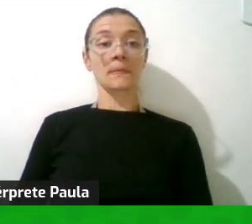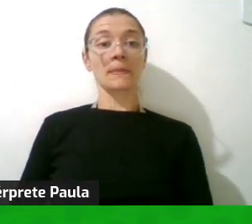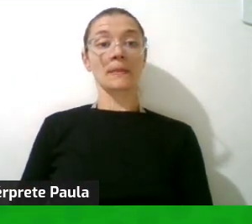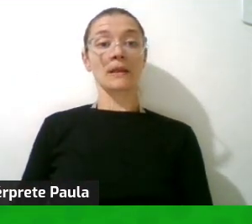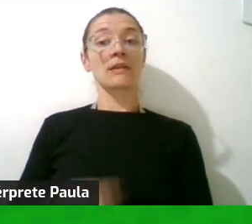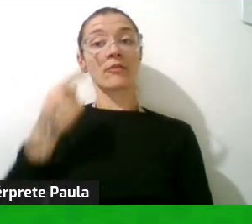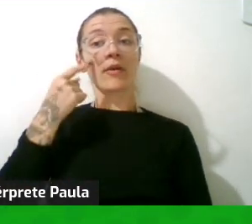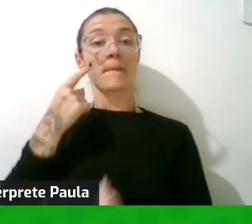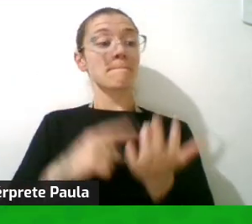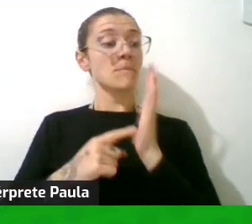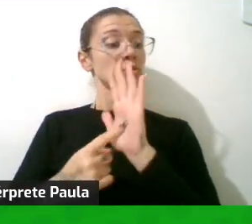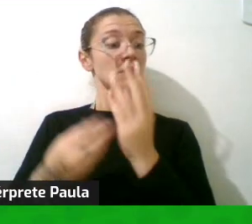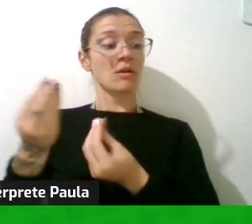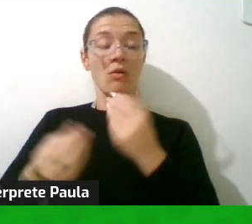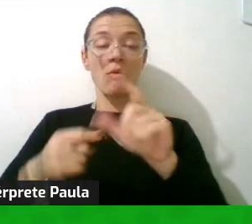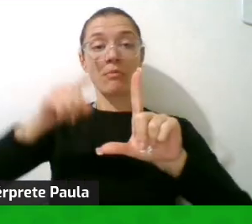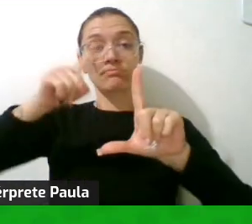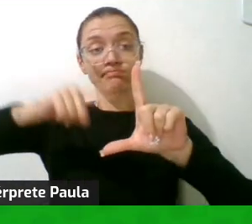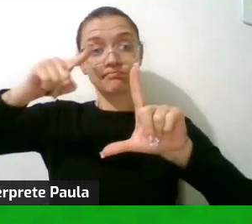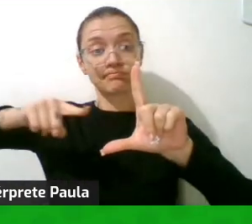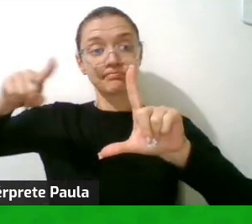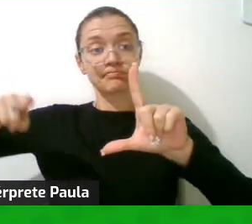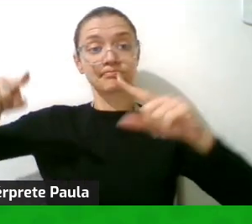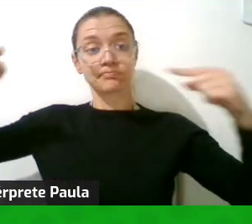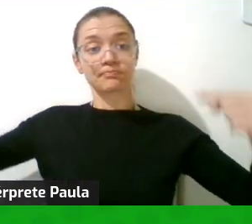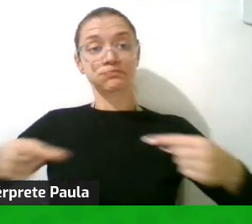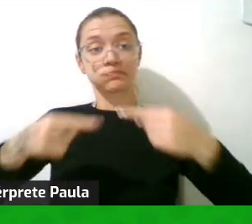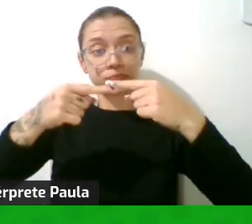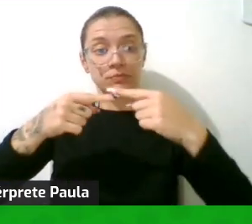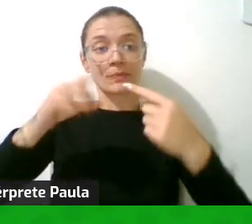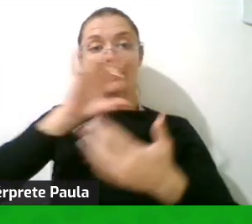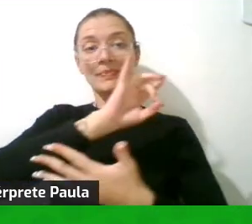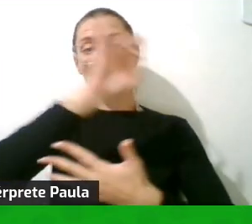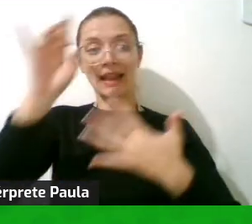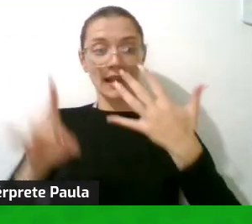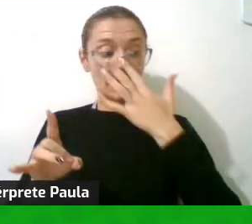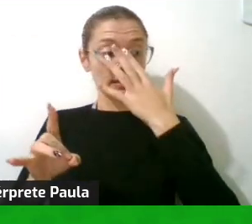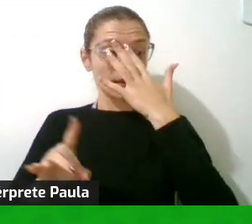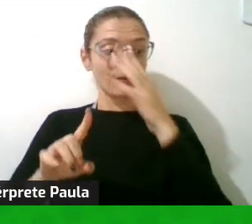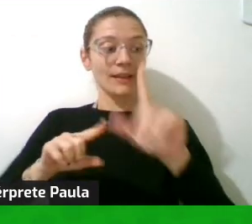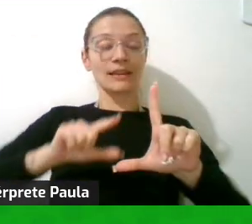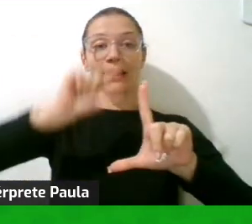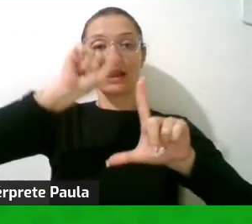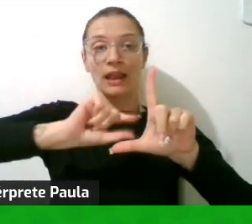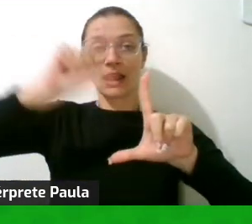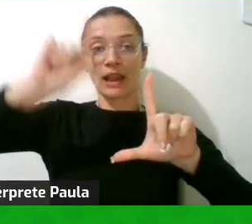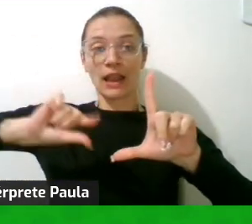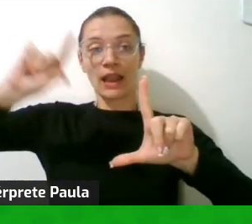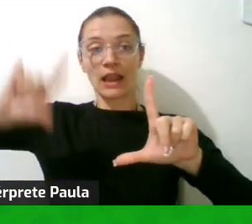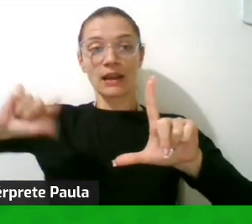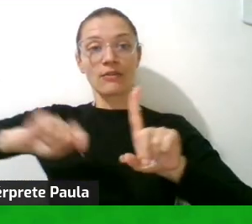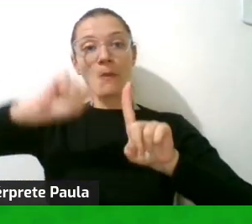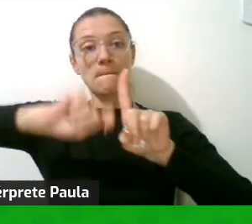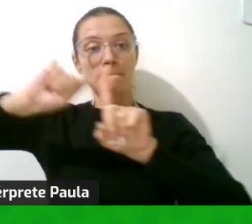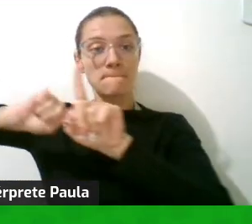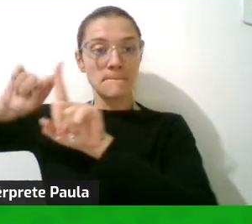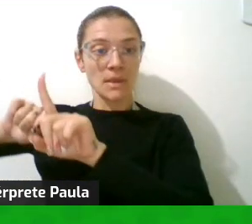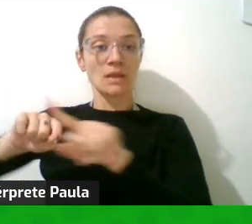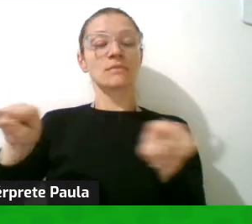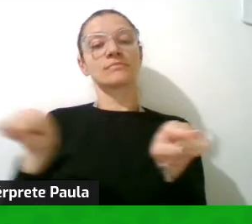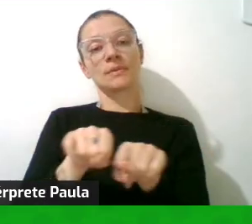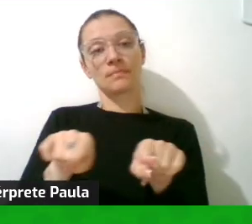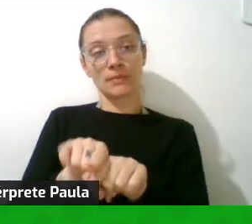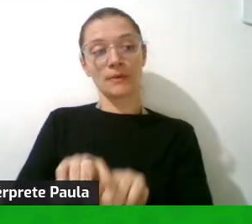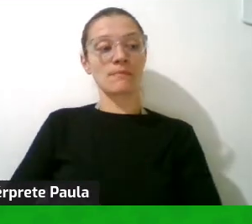vai trazer o vínculo de cada uma delas, e daí a gente vai ter gráficos nos meses e gráficos lá no nosso dashboard também, para a